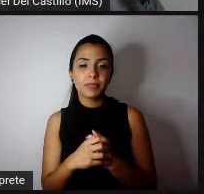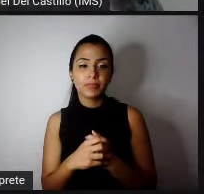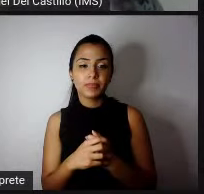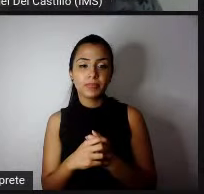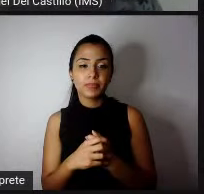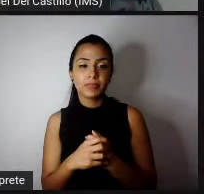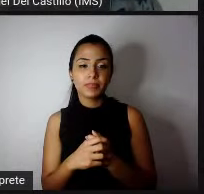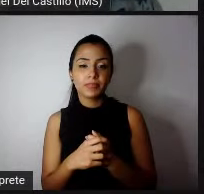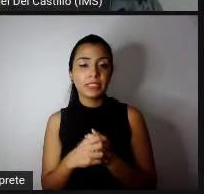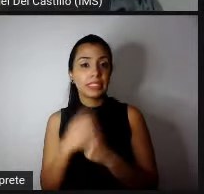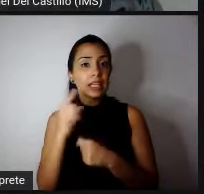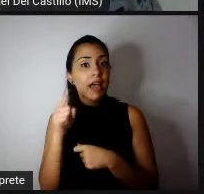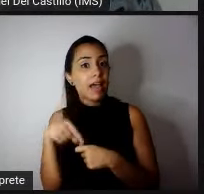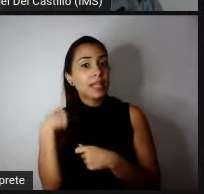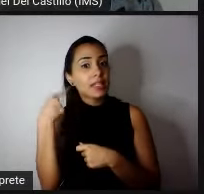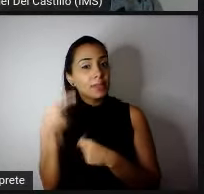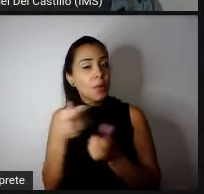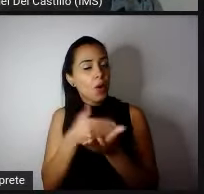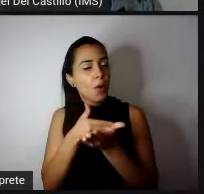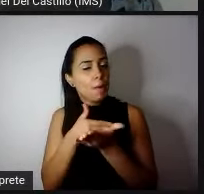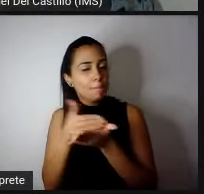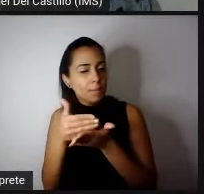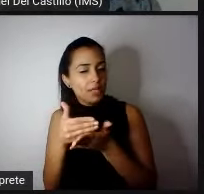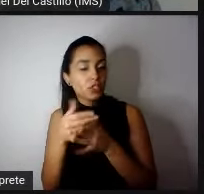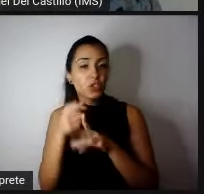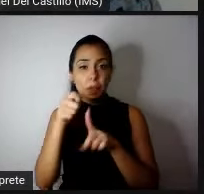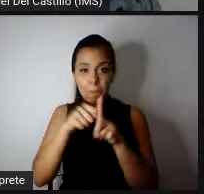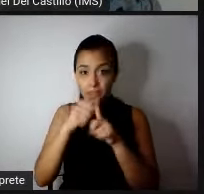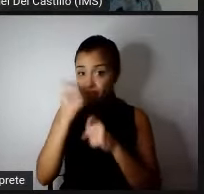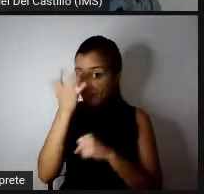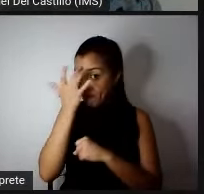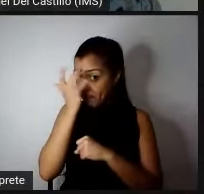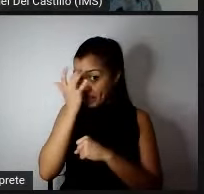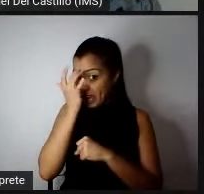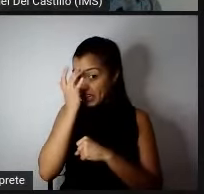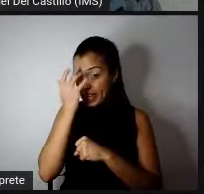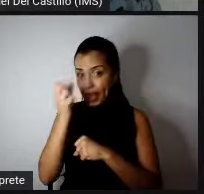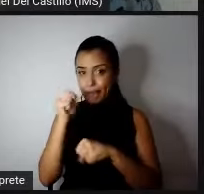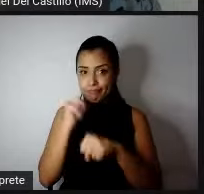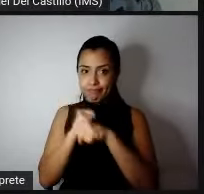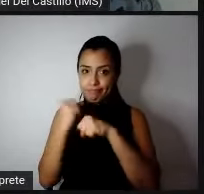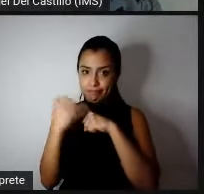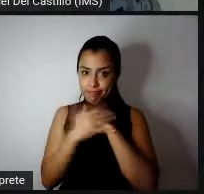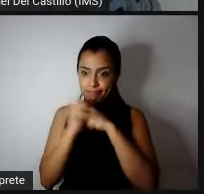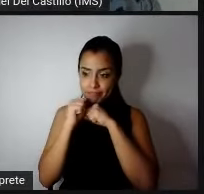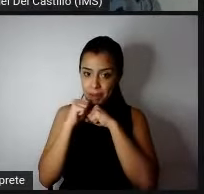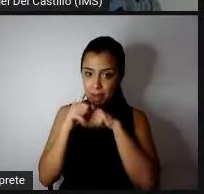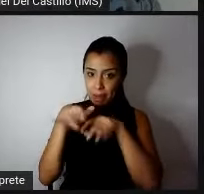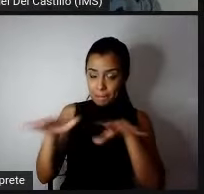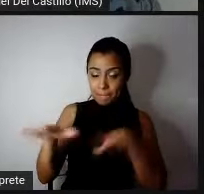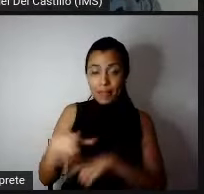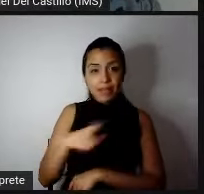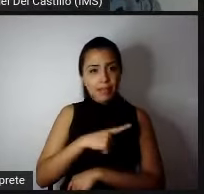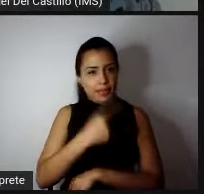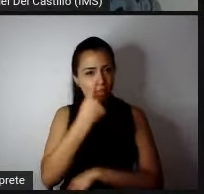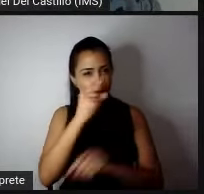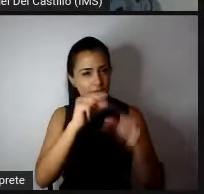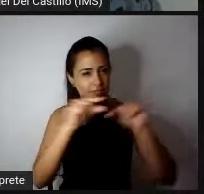em fevereiro, o vírus, eu tenho até uma frase, teria que achá-lo, mas